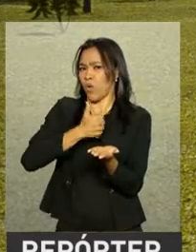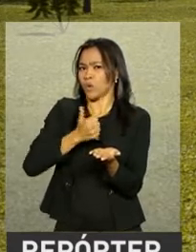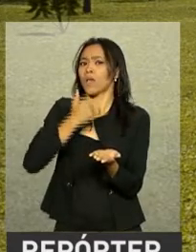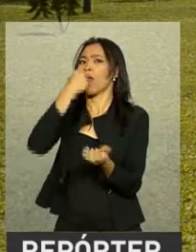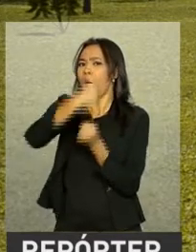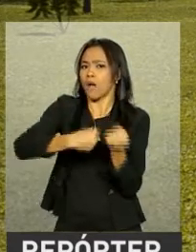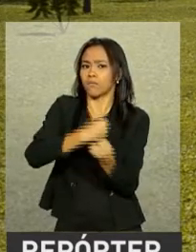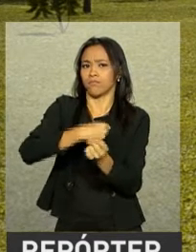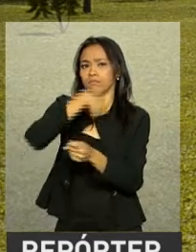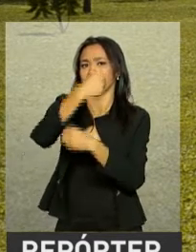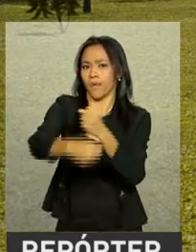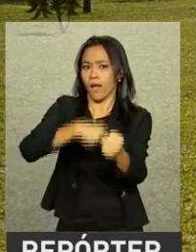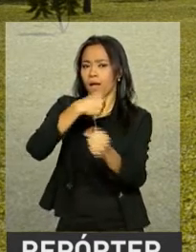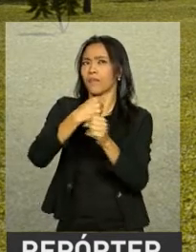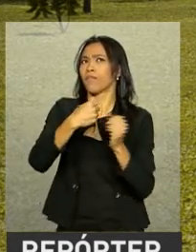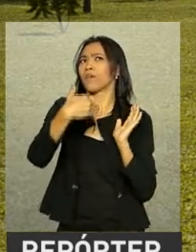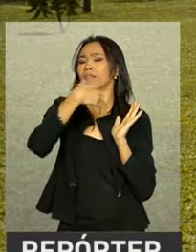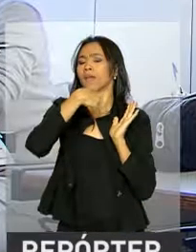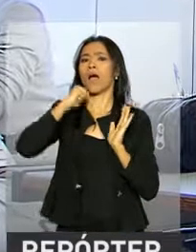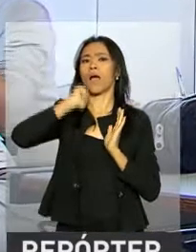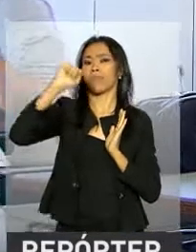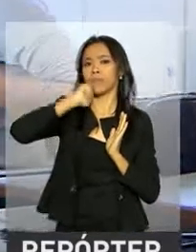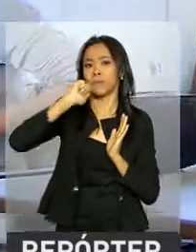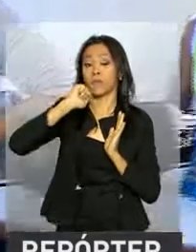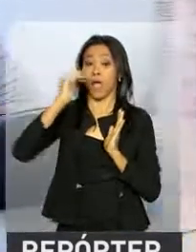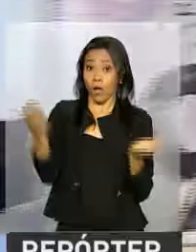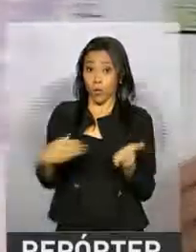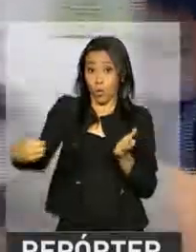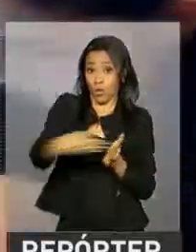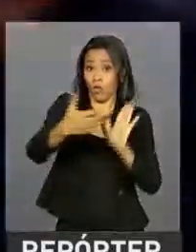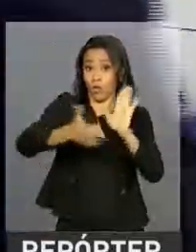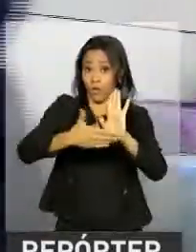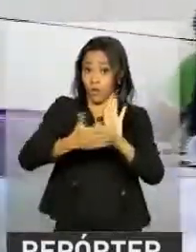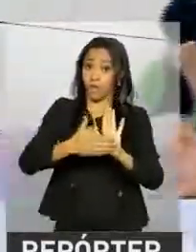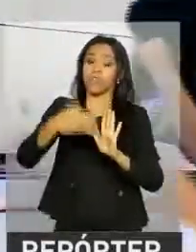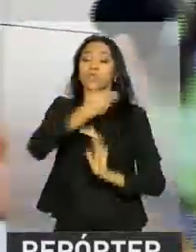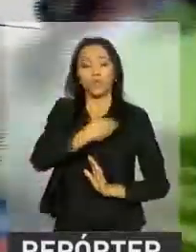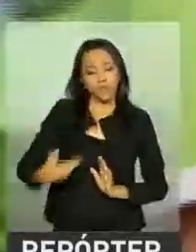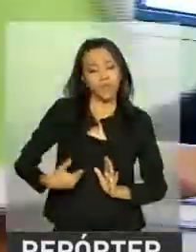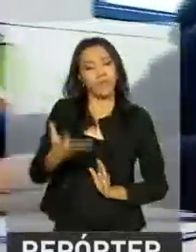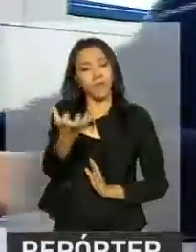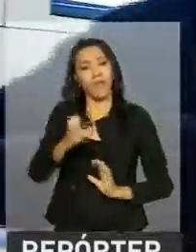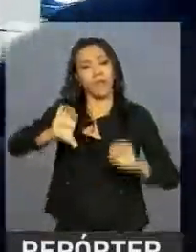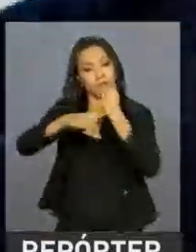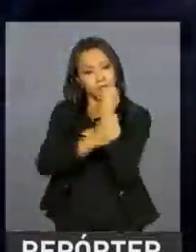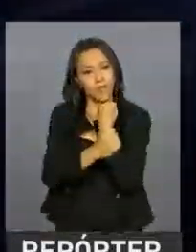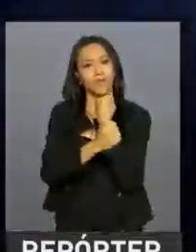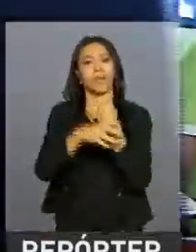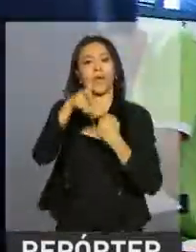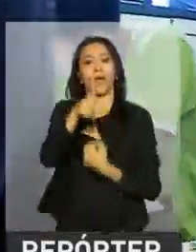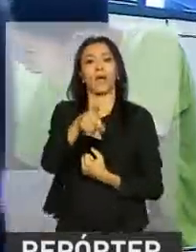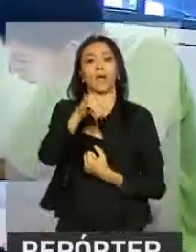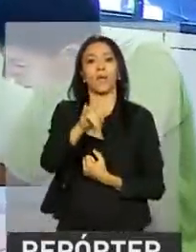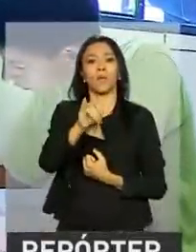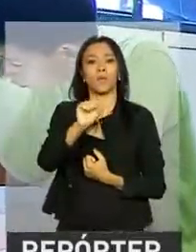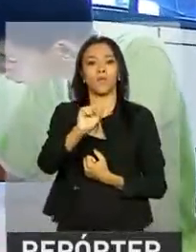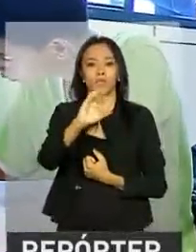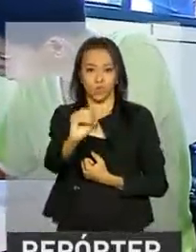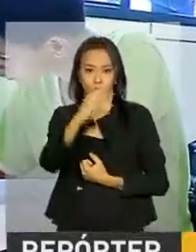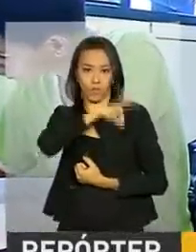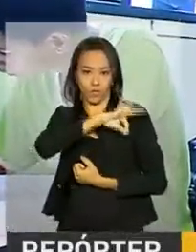efeito até abril do ano seguinte com a medida o governo quer garantir o pagamento do piso nacional da categoria que atualmente